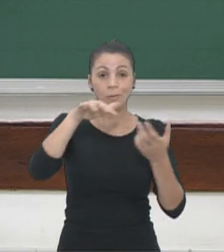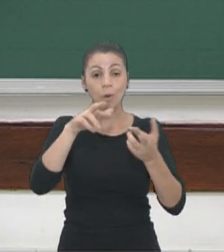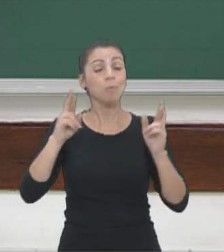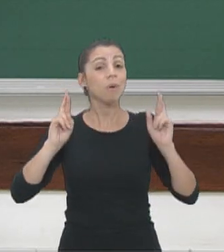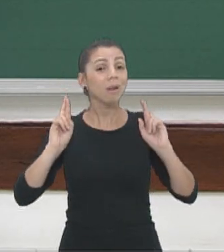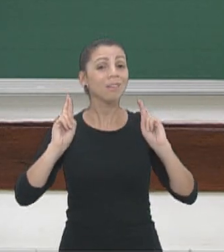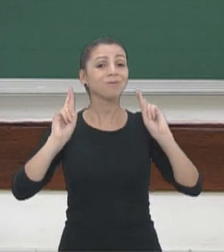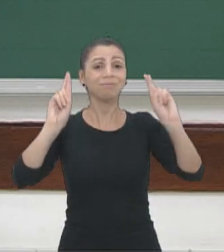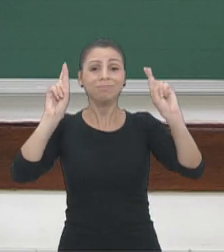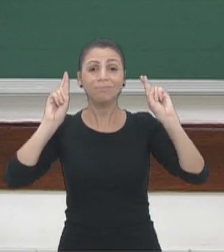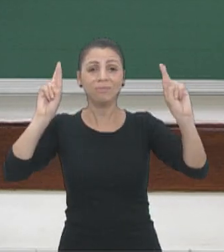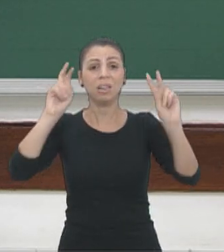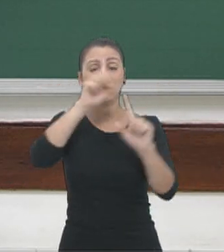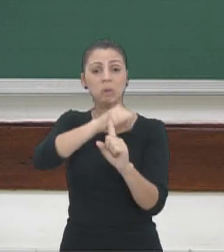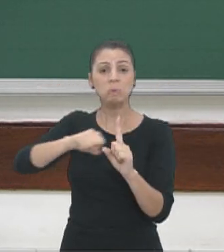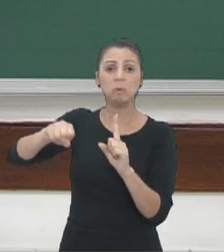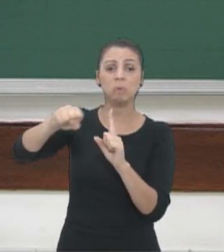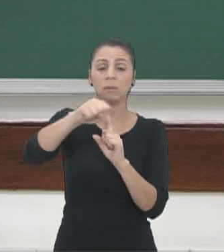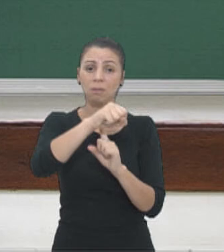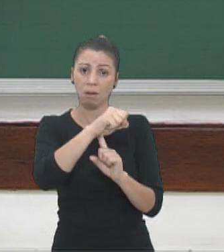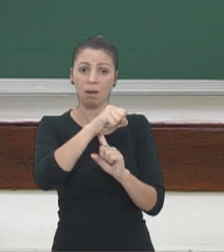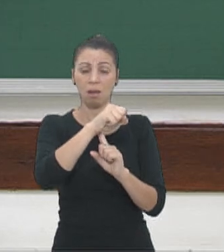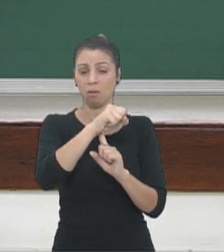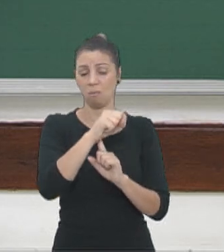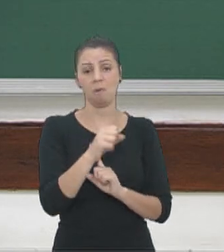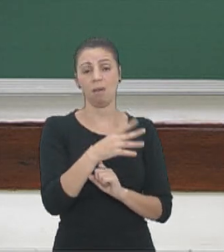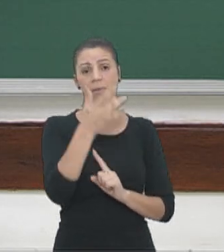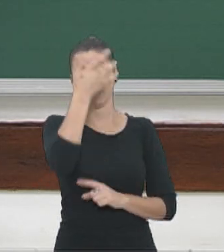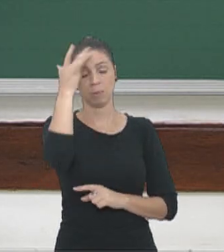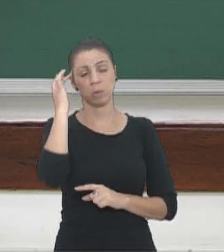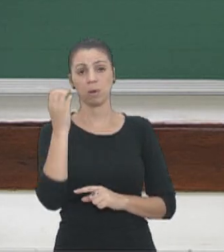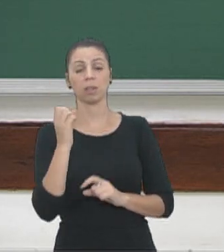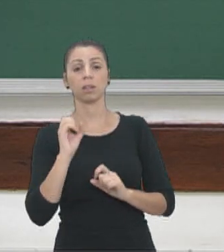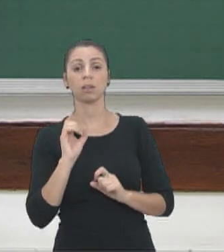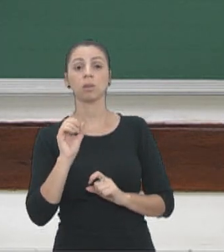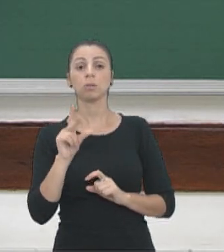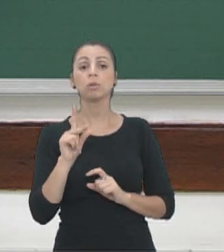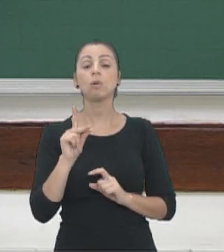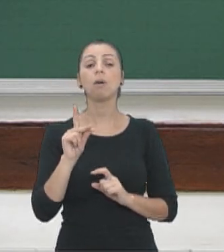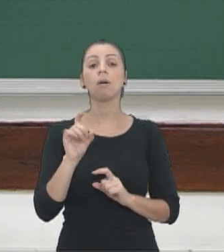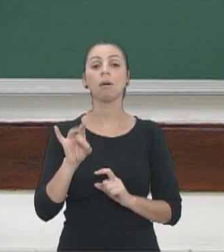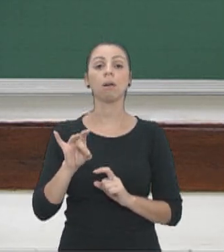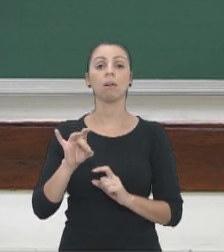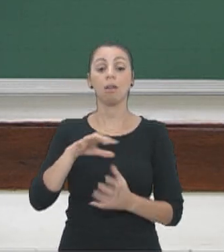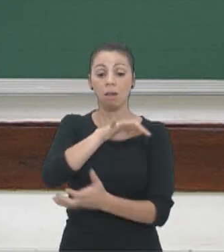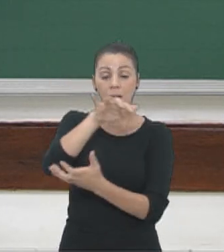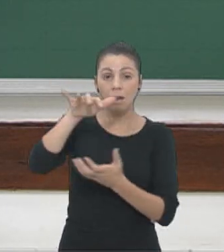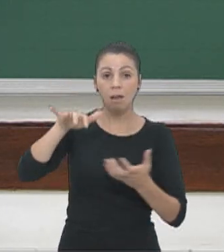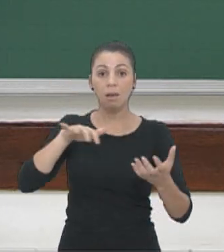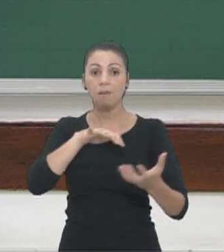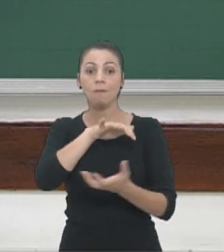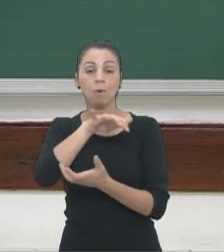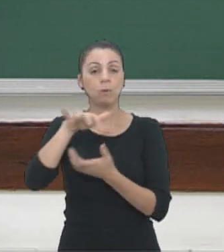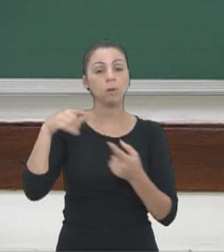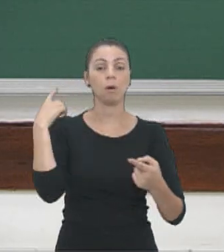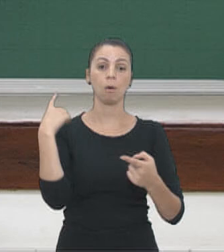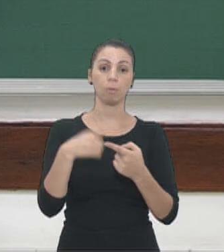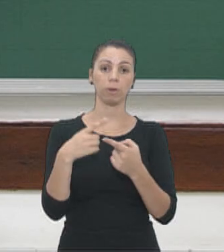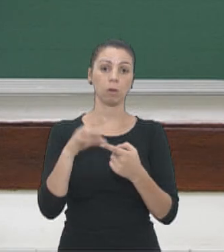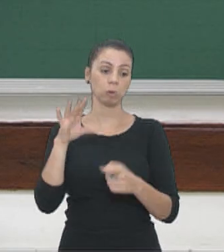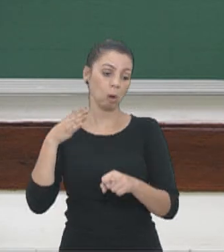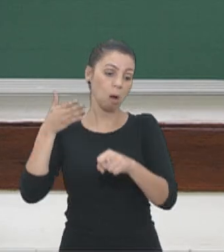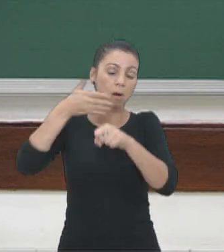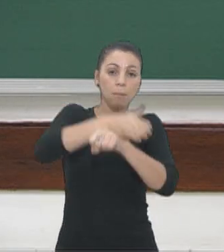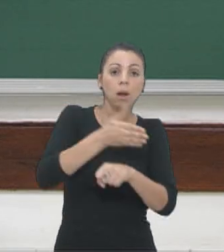esperança social. Não são pessoas que querem fazer uma revolução para terem mais participação pelo fato de